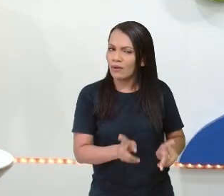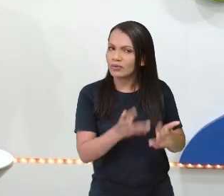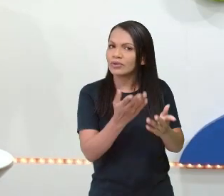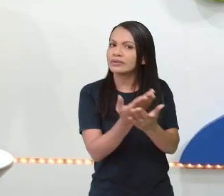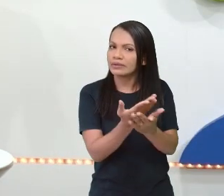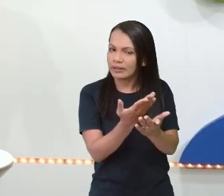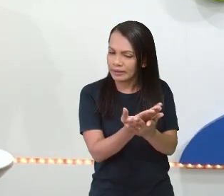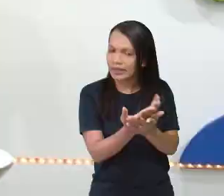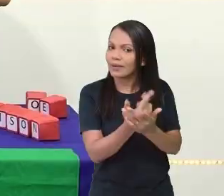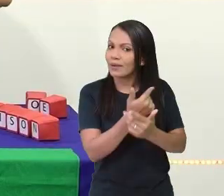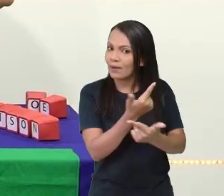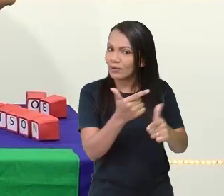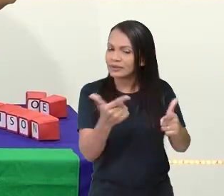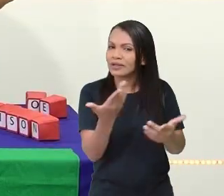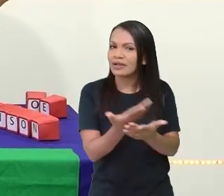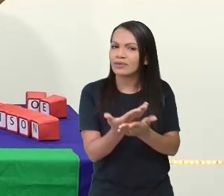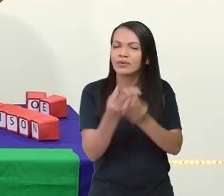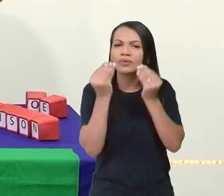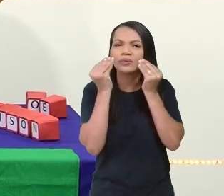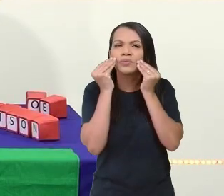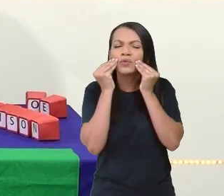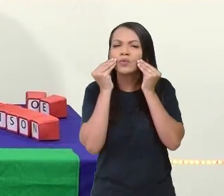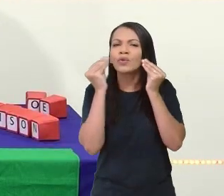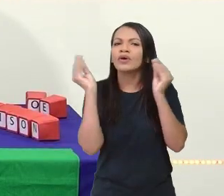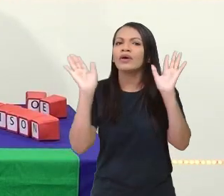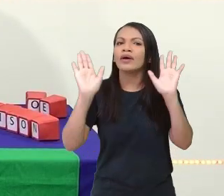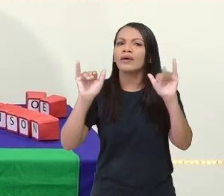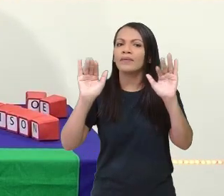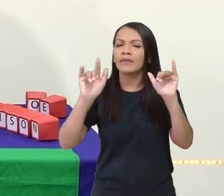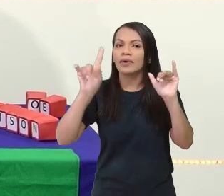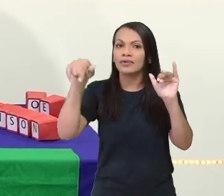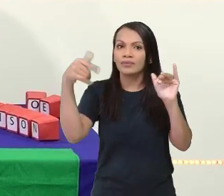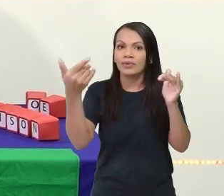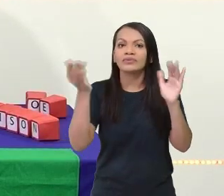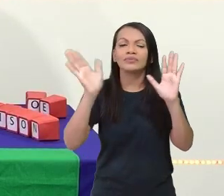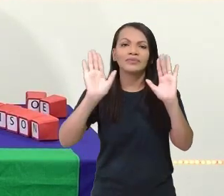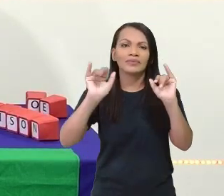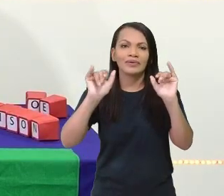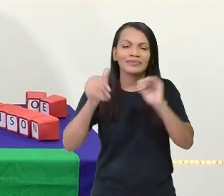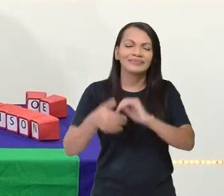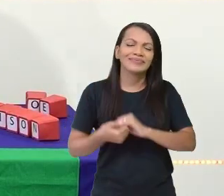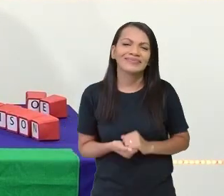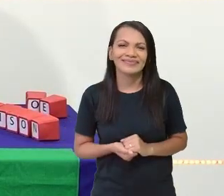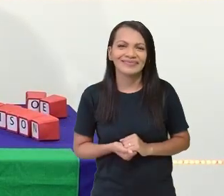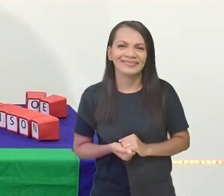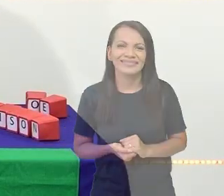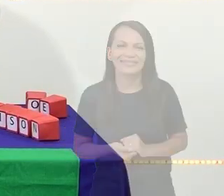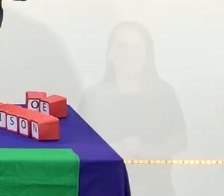mais, hein? Olha aí, tchau, beijo no coração e até a próxima aula. Tchau.